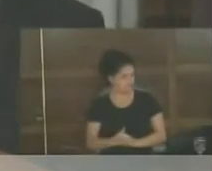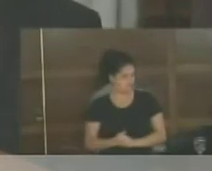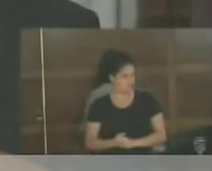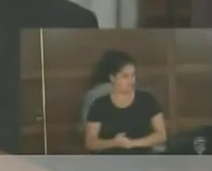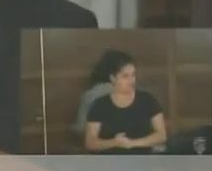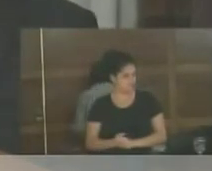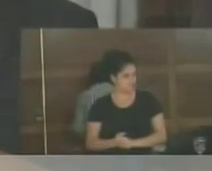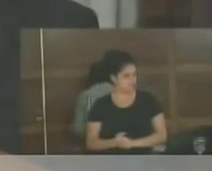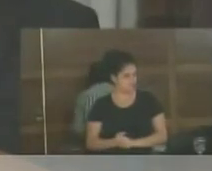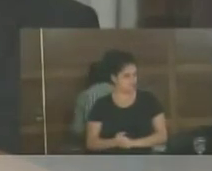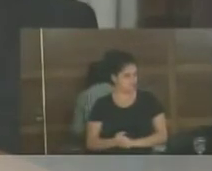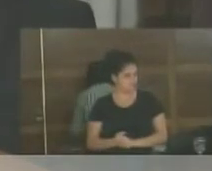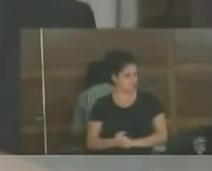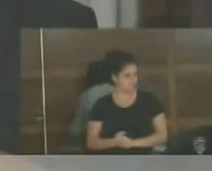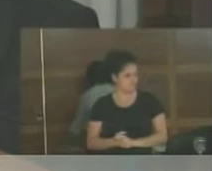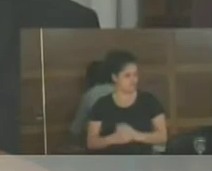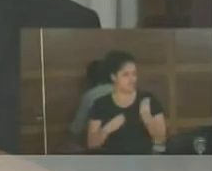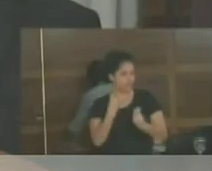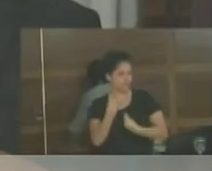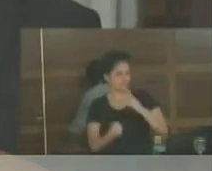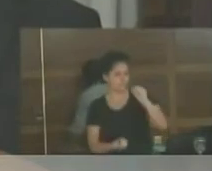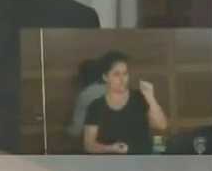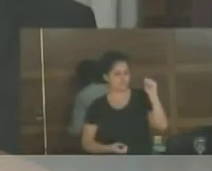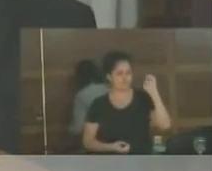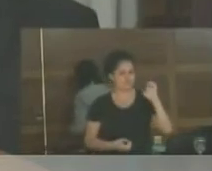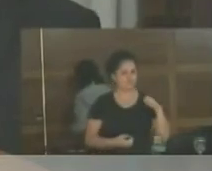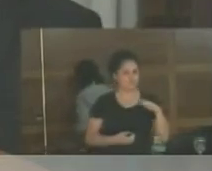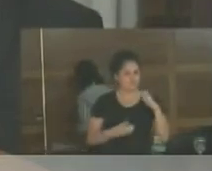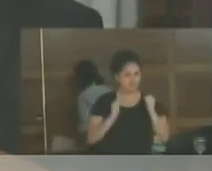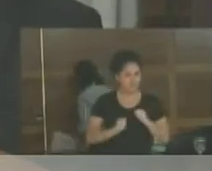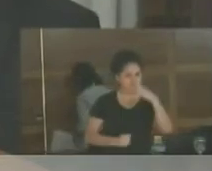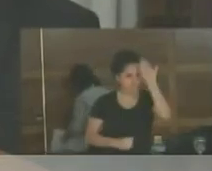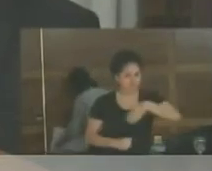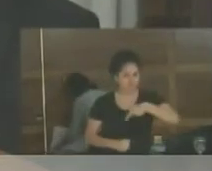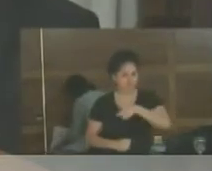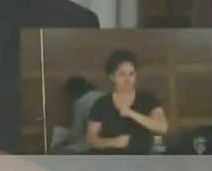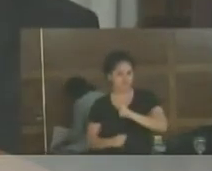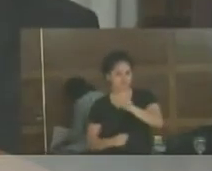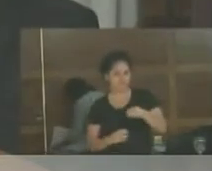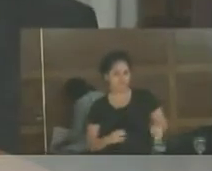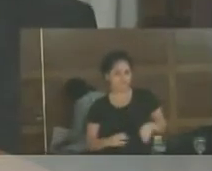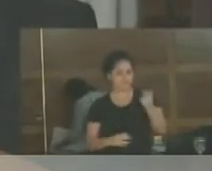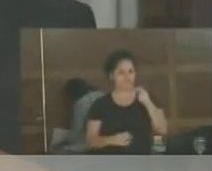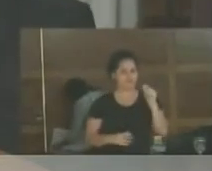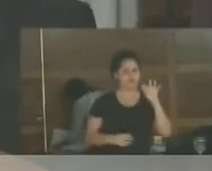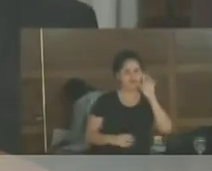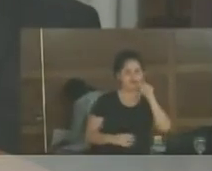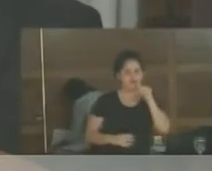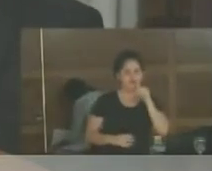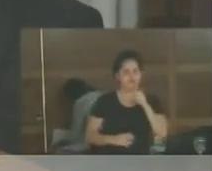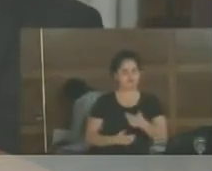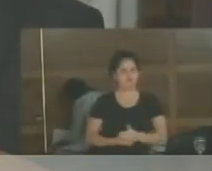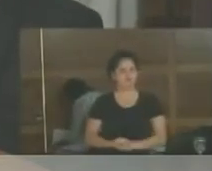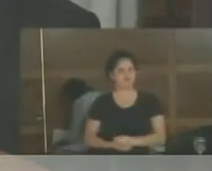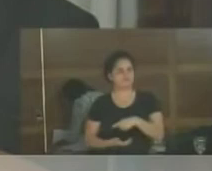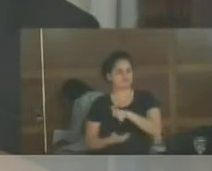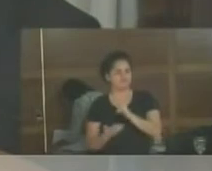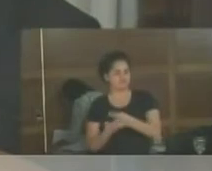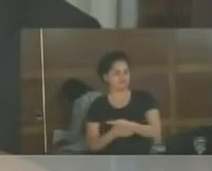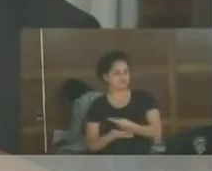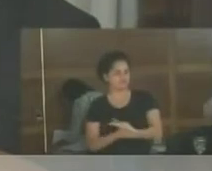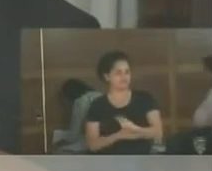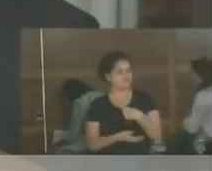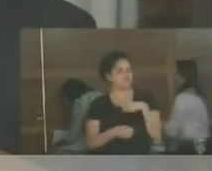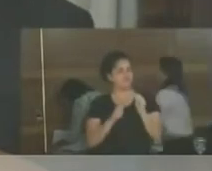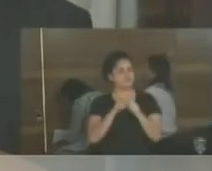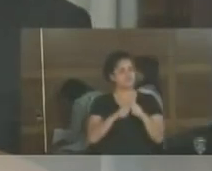você? Como é que o próprio SAI, ele pode provar que você gastou mais do que o outro? Estimativa está errado, isso está errado, gente. Então, eu estou